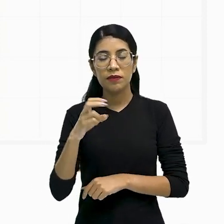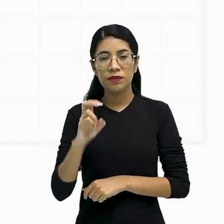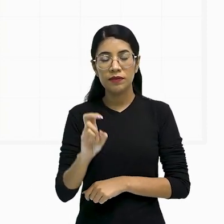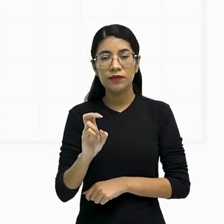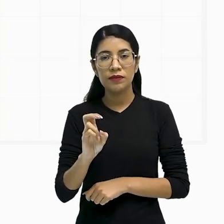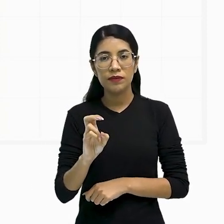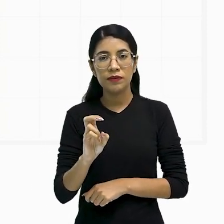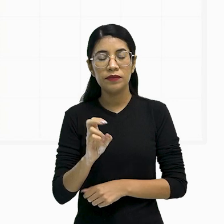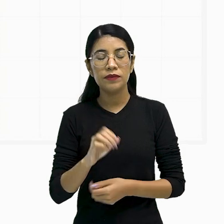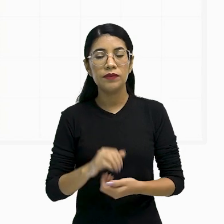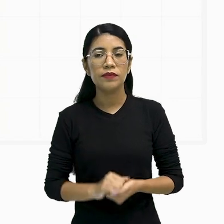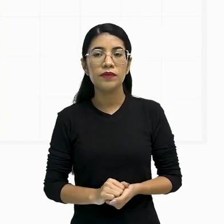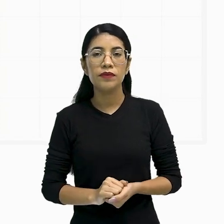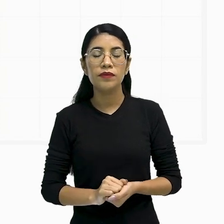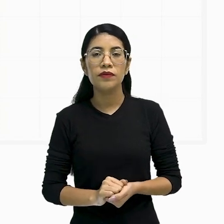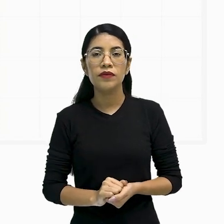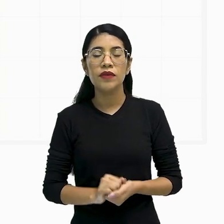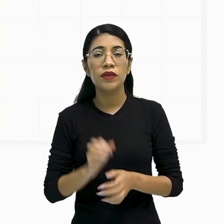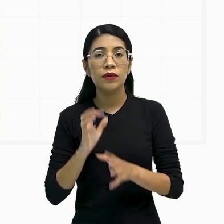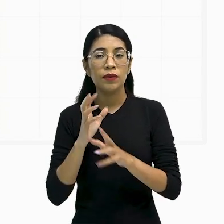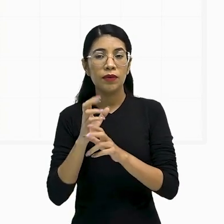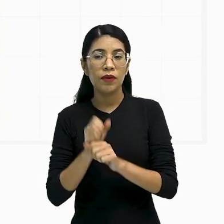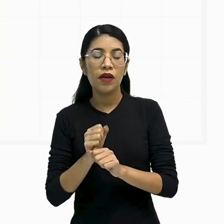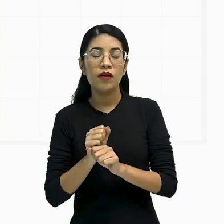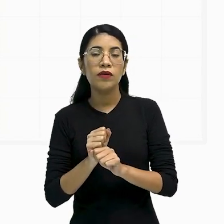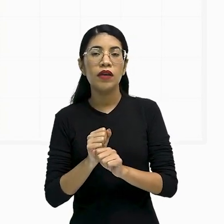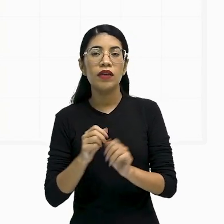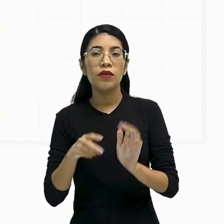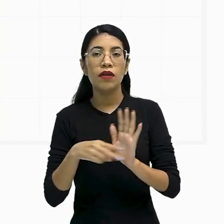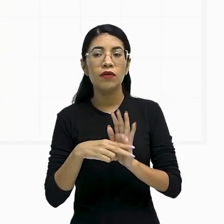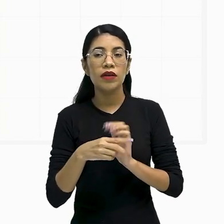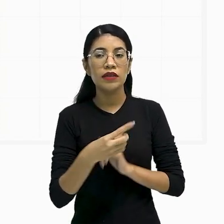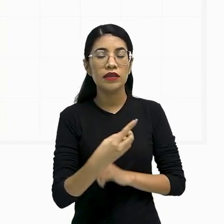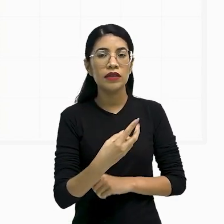né? O resultado aqui vai dar